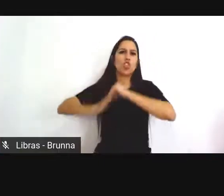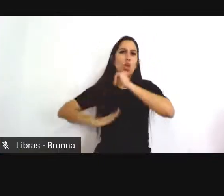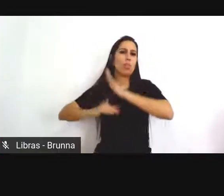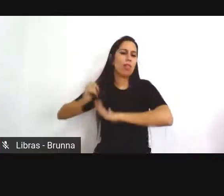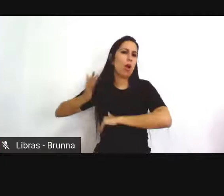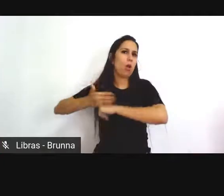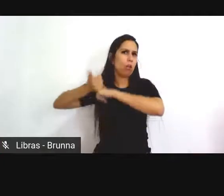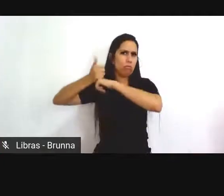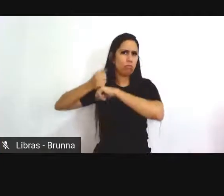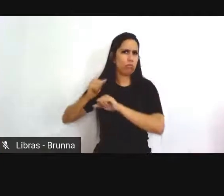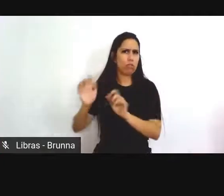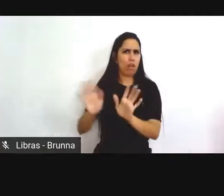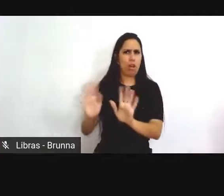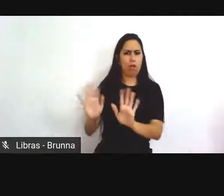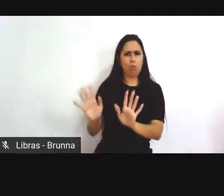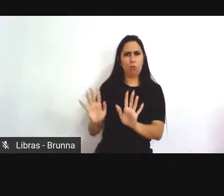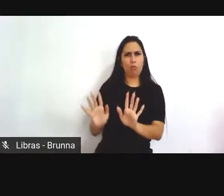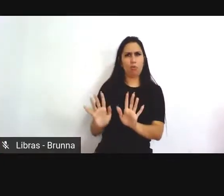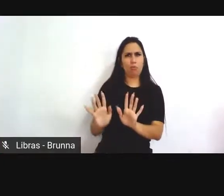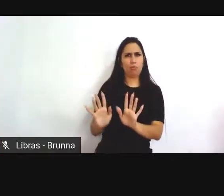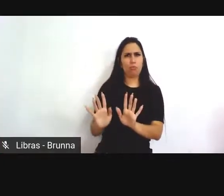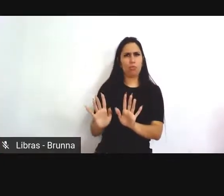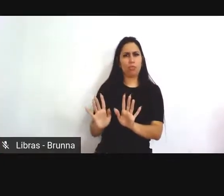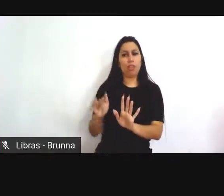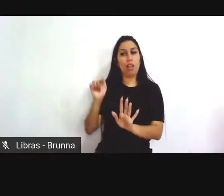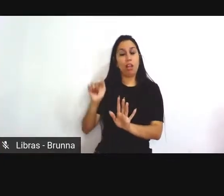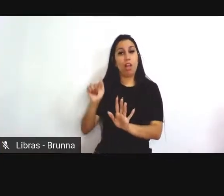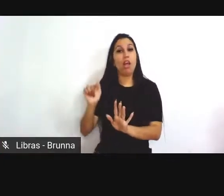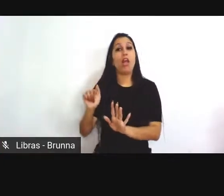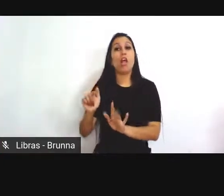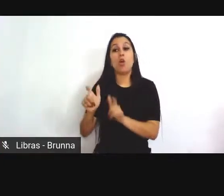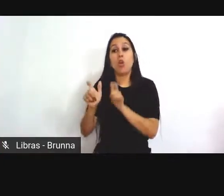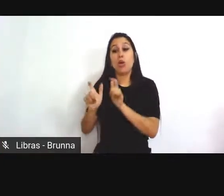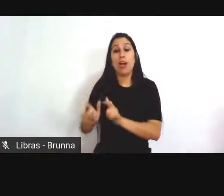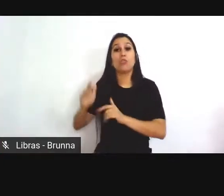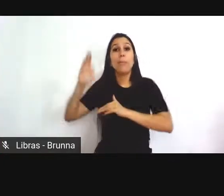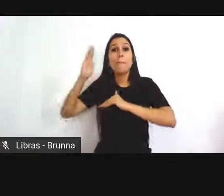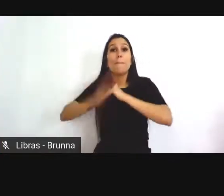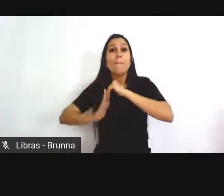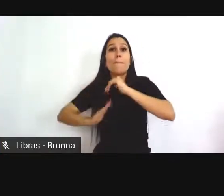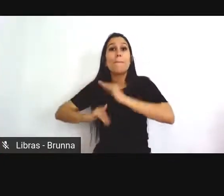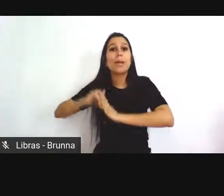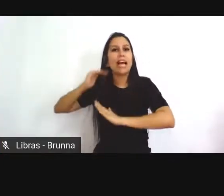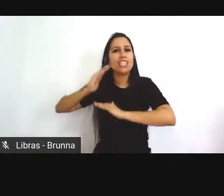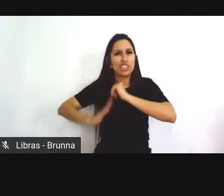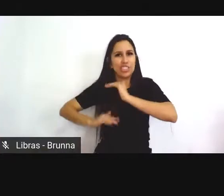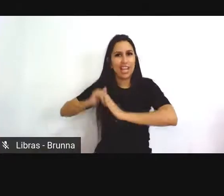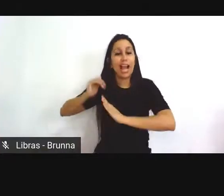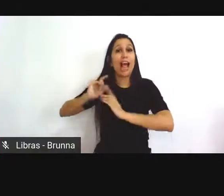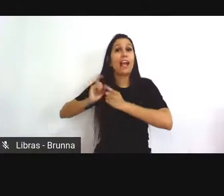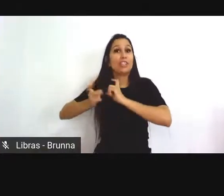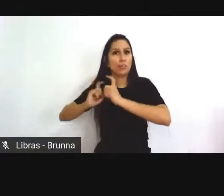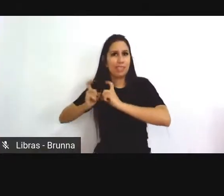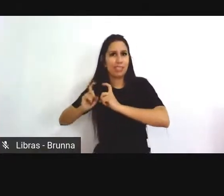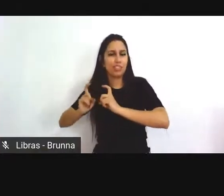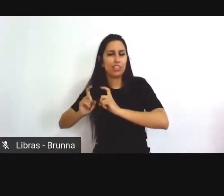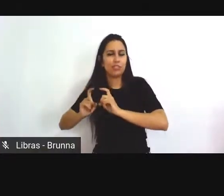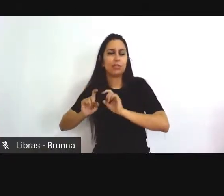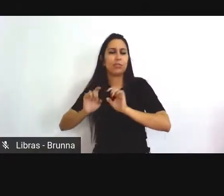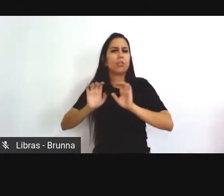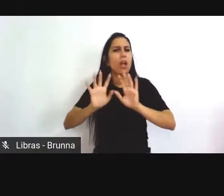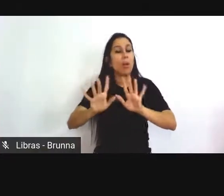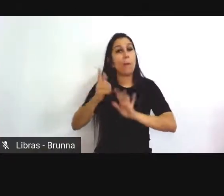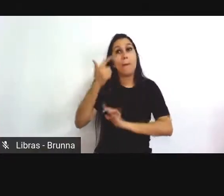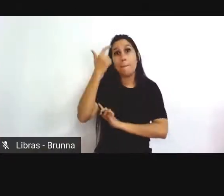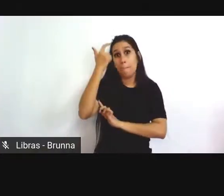um verniz acadêmico para a prática legislativa. Né? O que eu acho que a gente ganha é